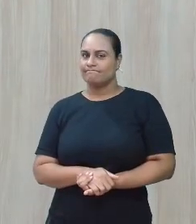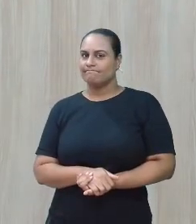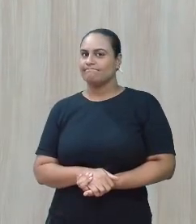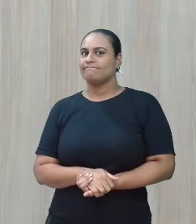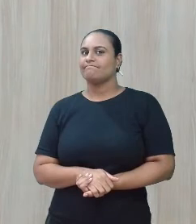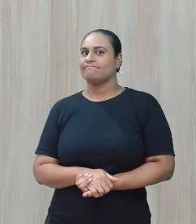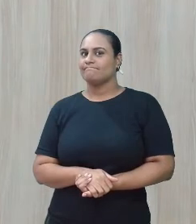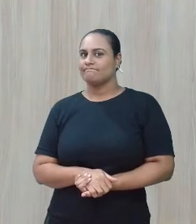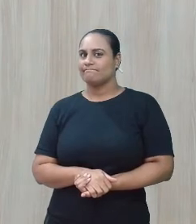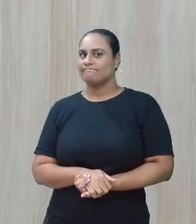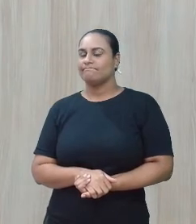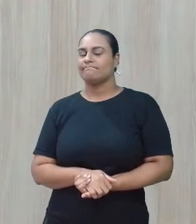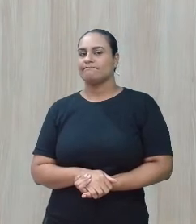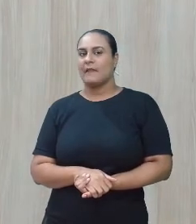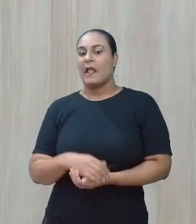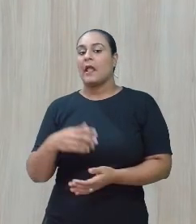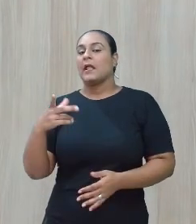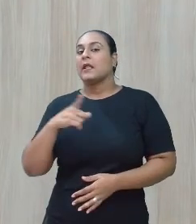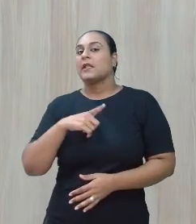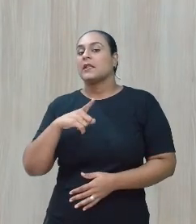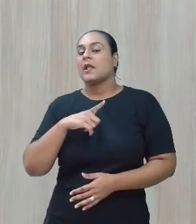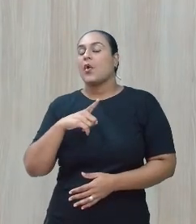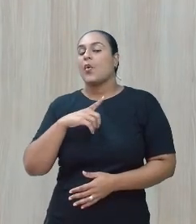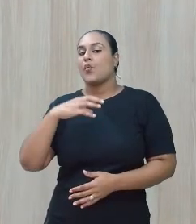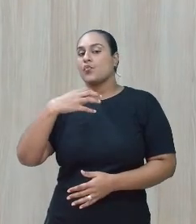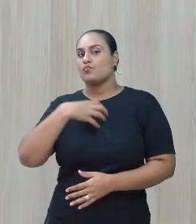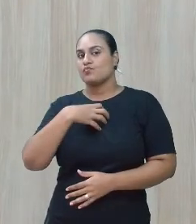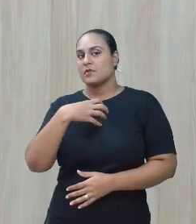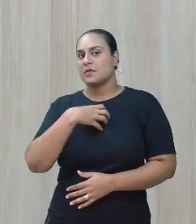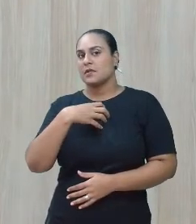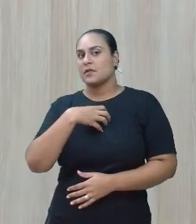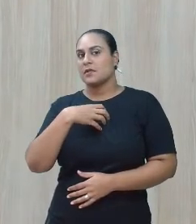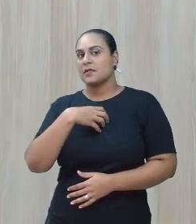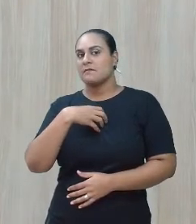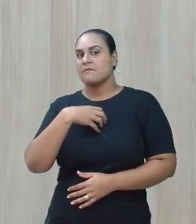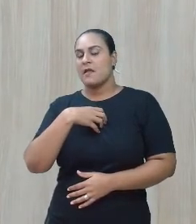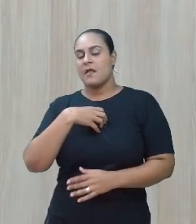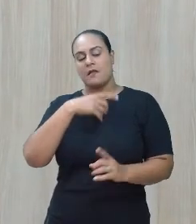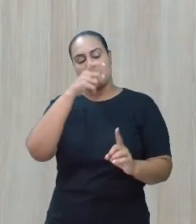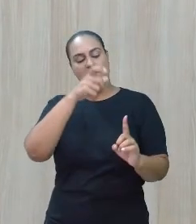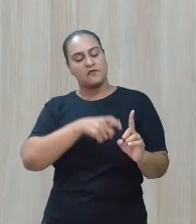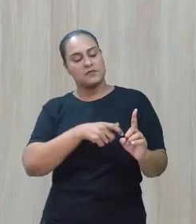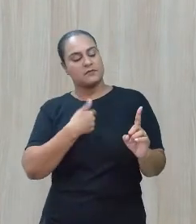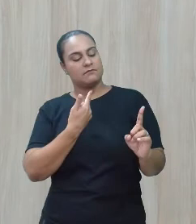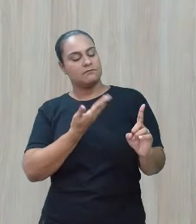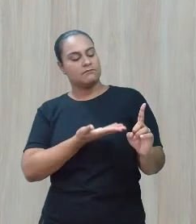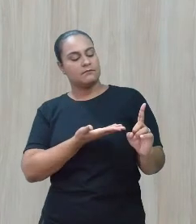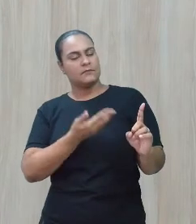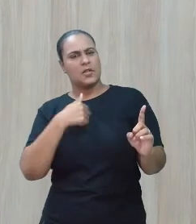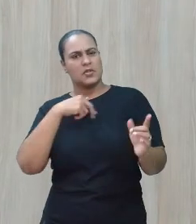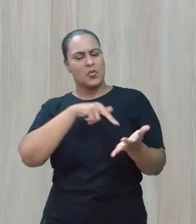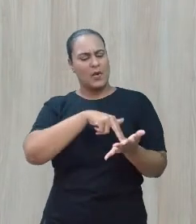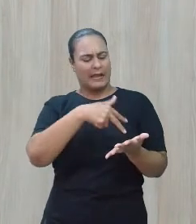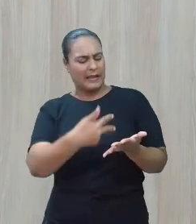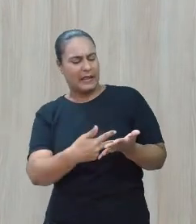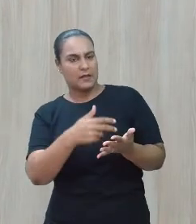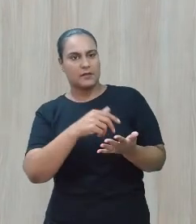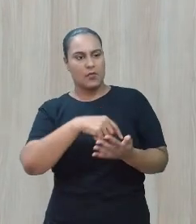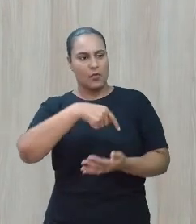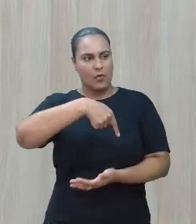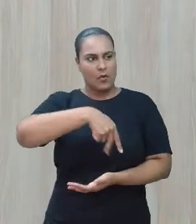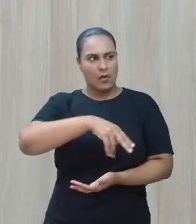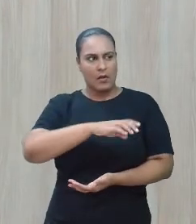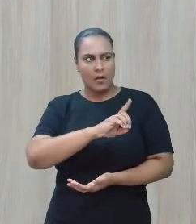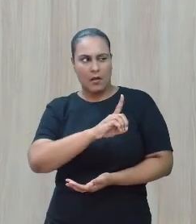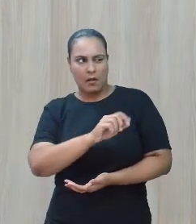ressignificação, não é? Tem um sentimento, não é? Por você. O valor semântico, não é? É esse por aí, é esse